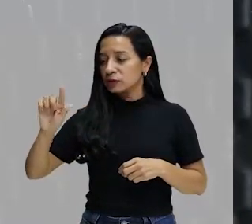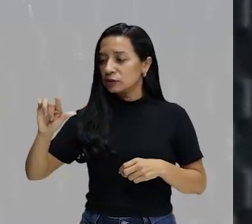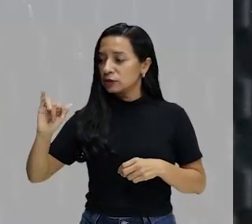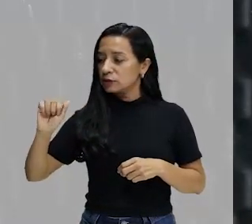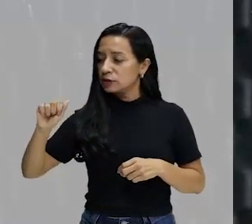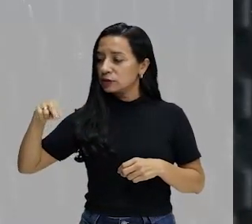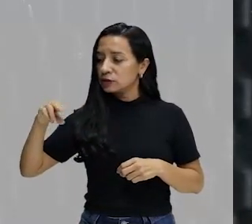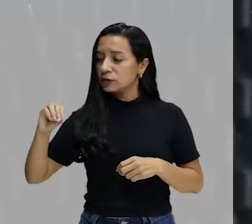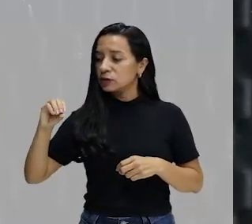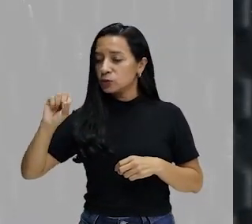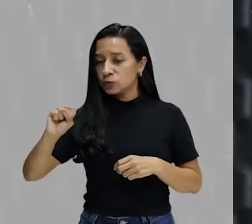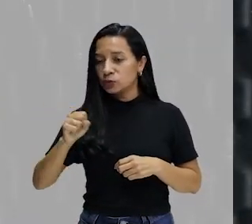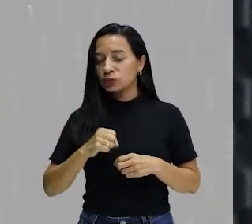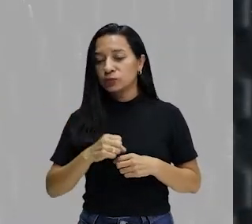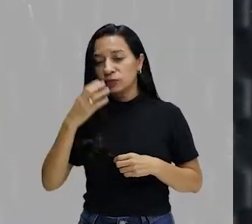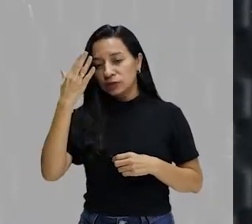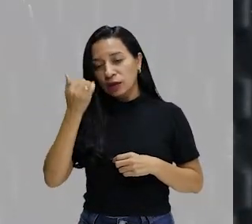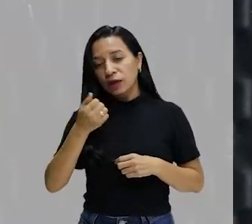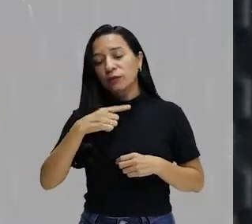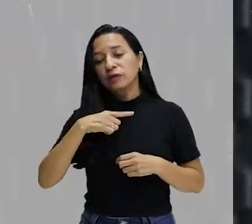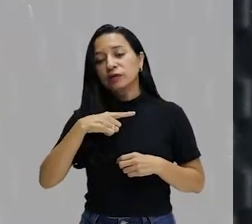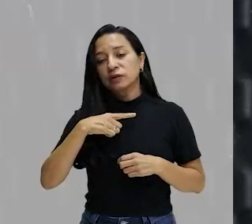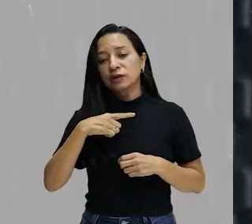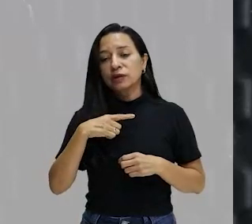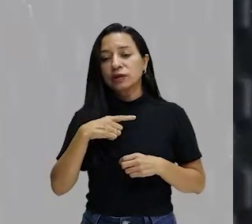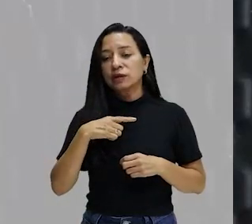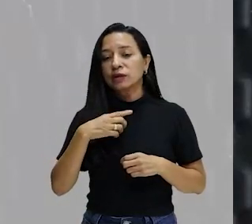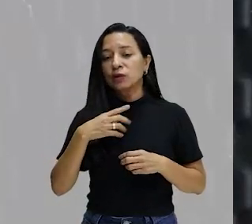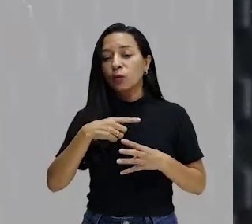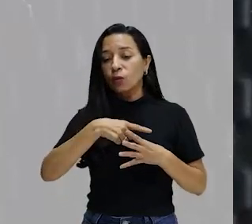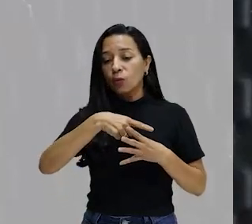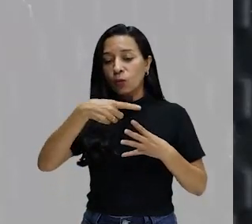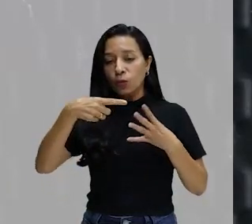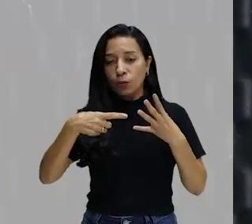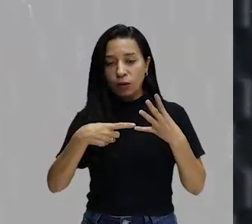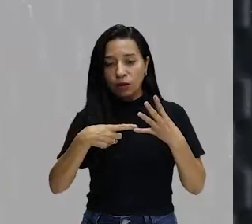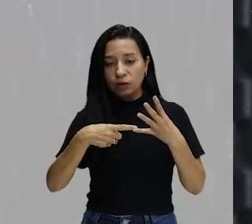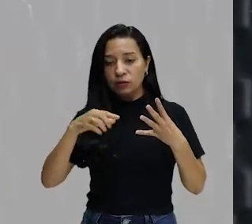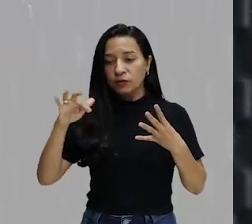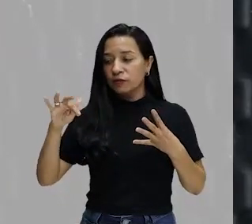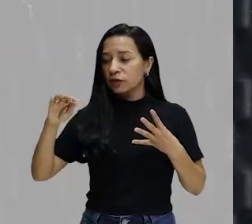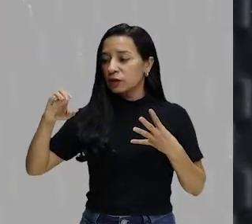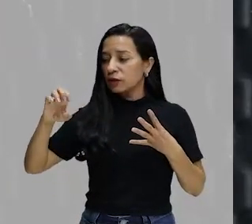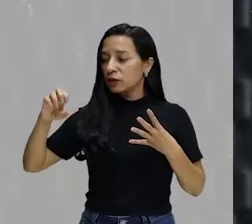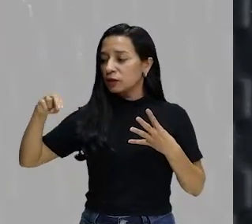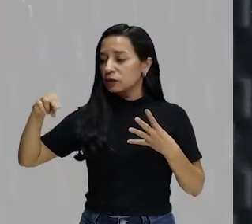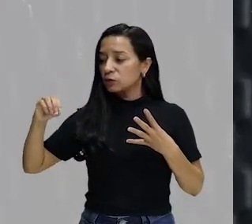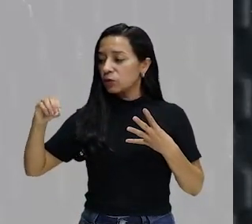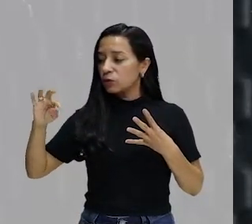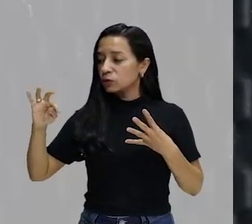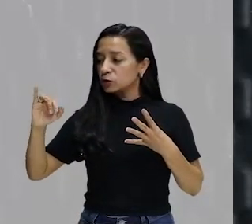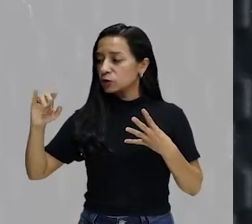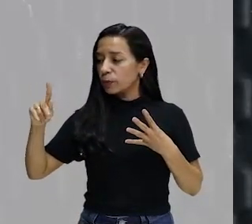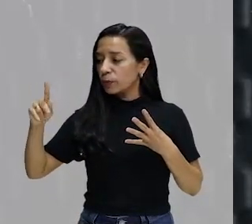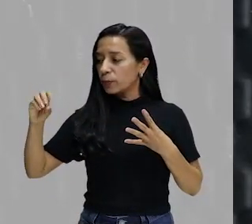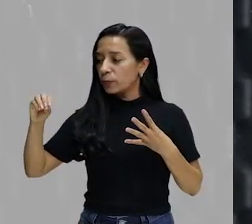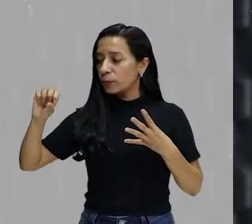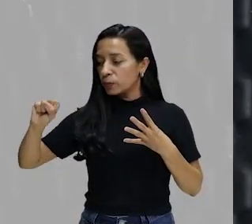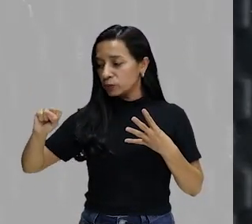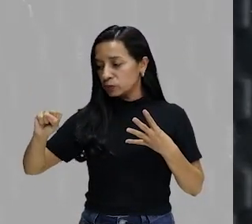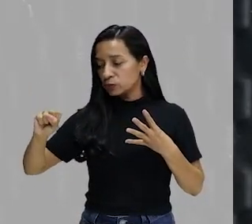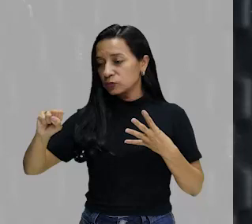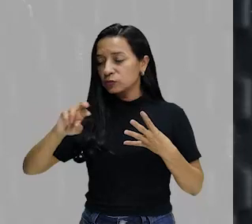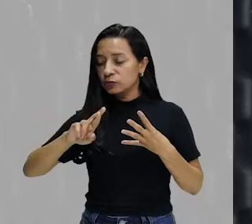periquitos, eles têm basicamente 4 fenótipos diferentes. Nós temos aqui o fenótipo da